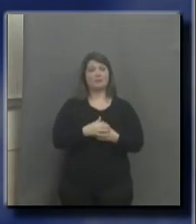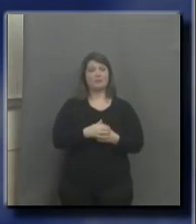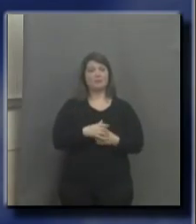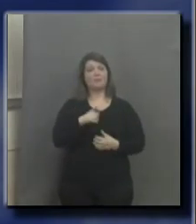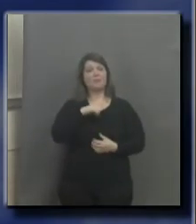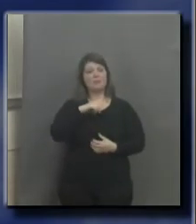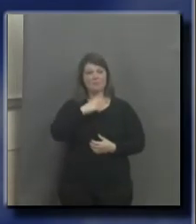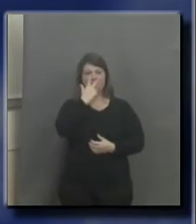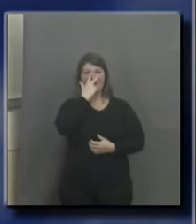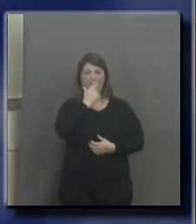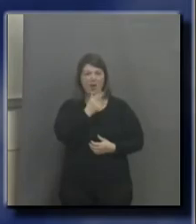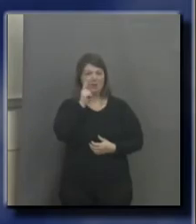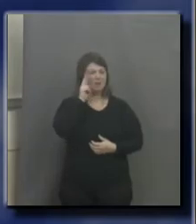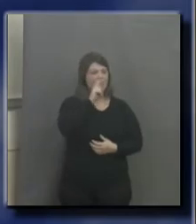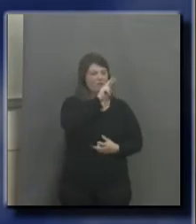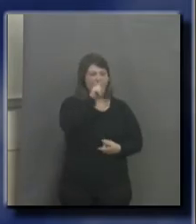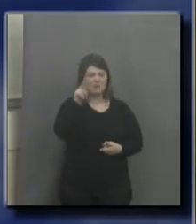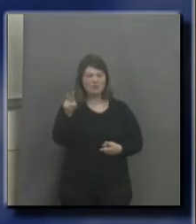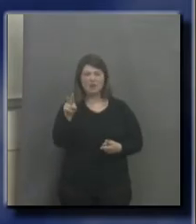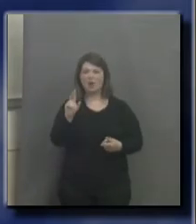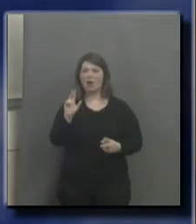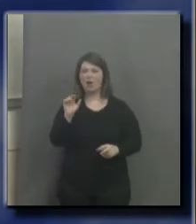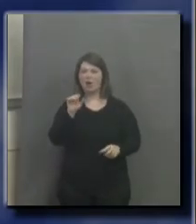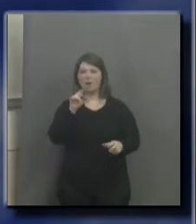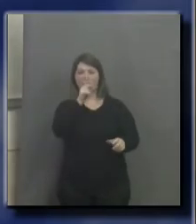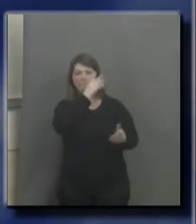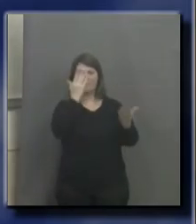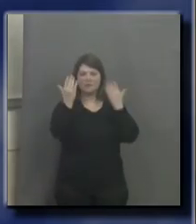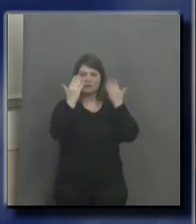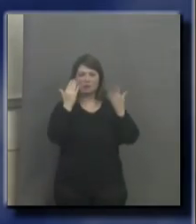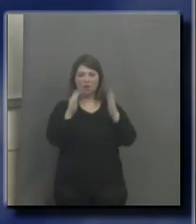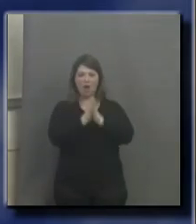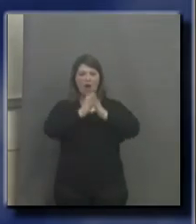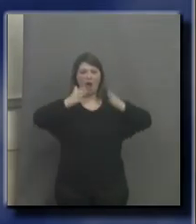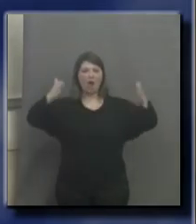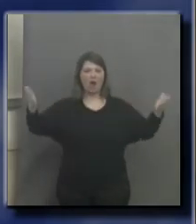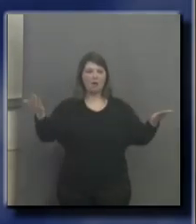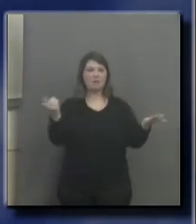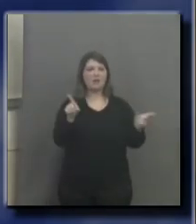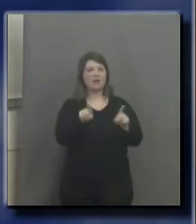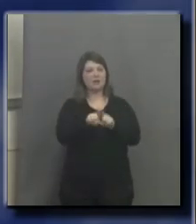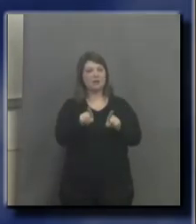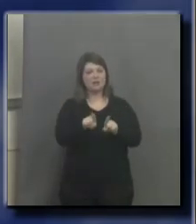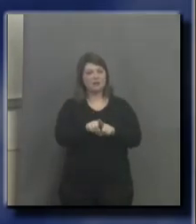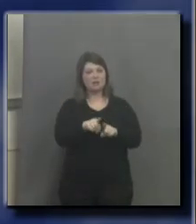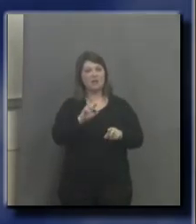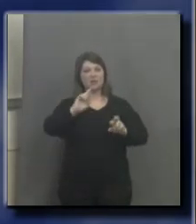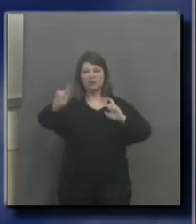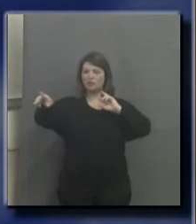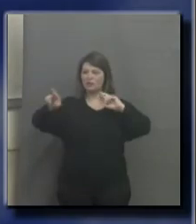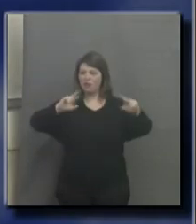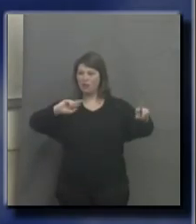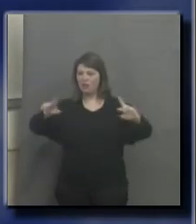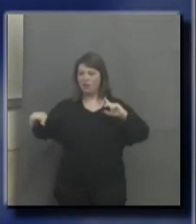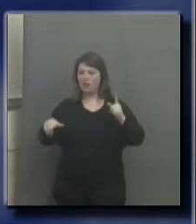uma visão do fenômeno psicológico muito mais ampla, considerando toda a